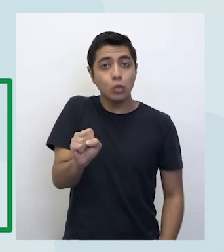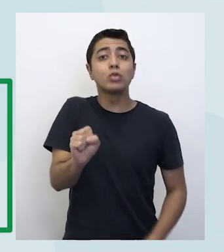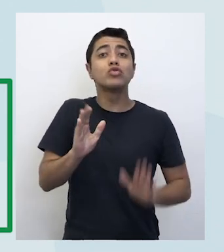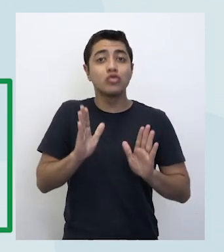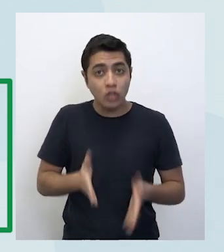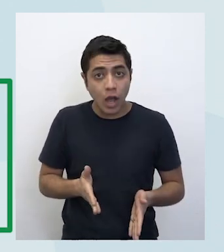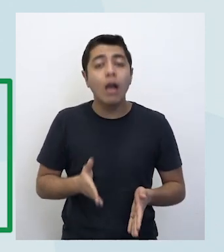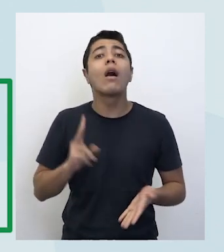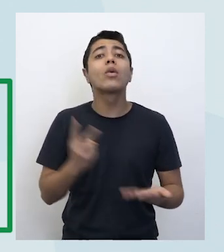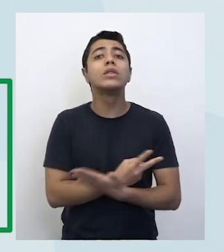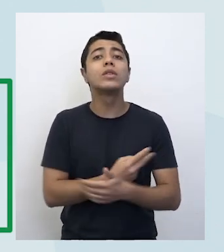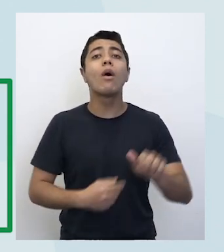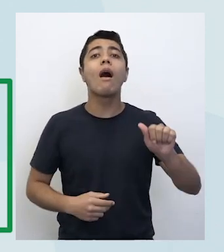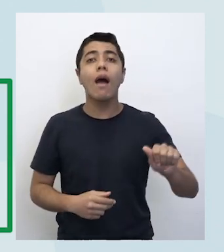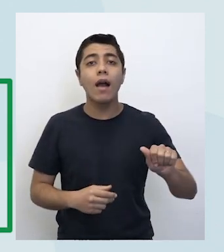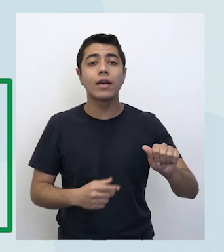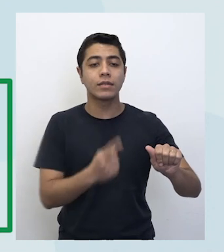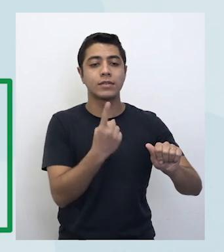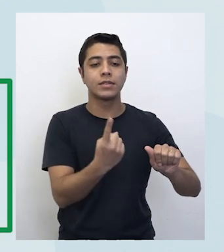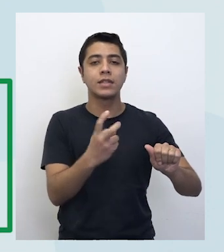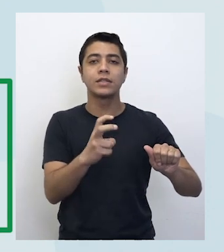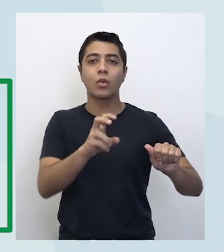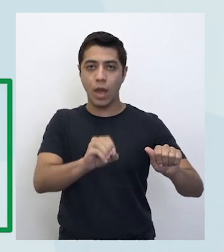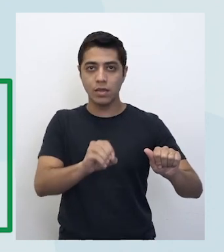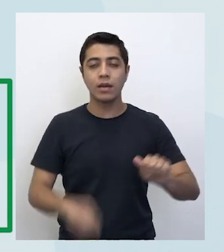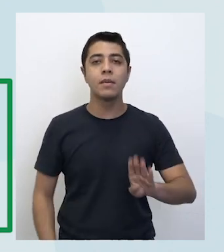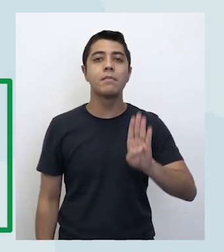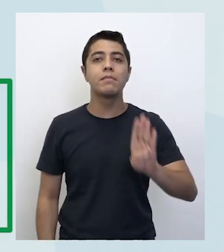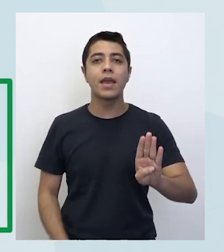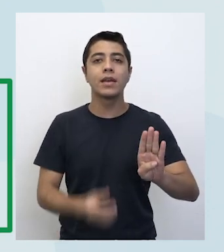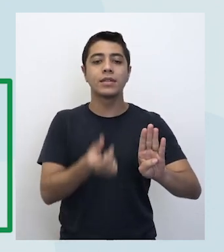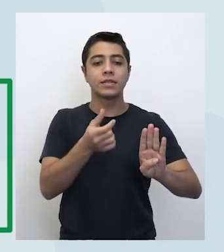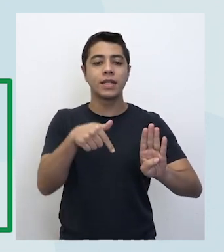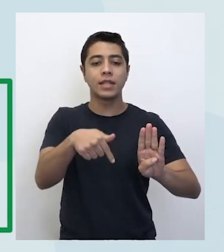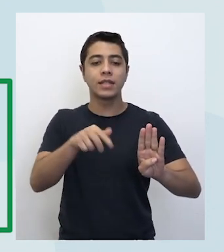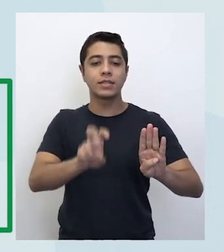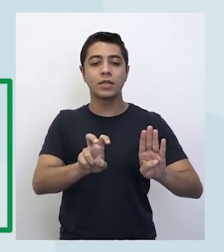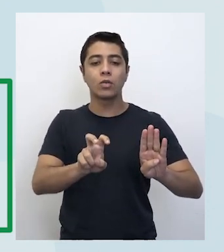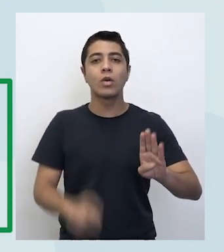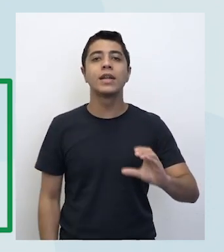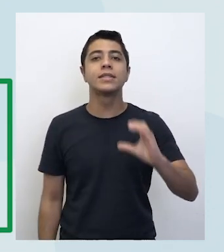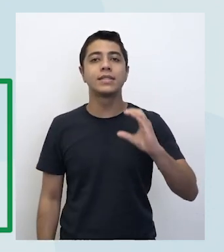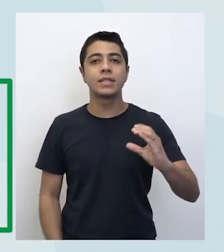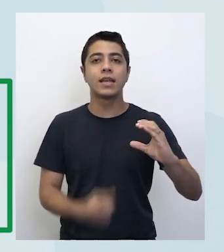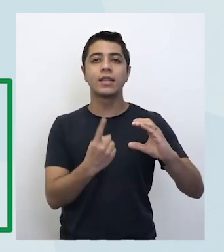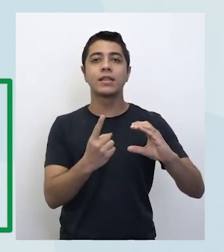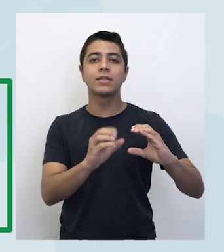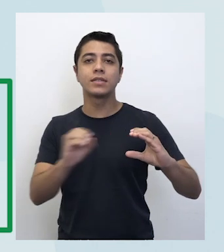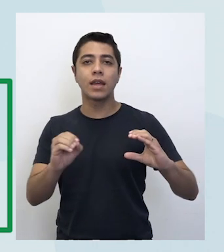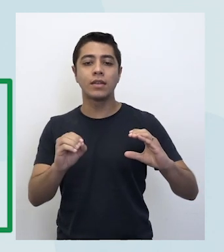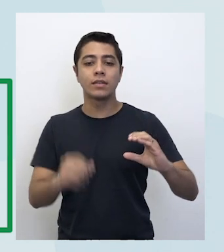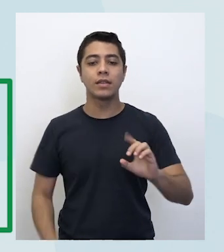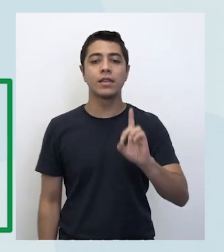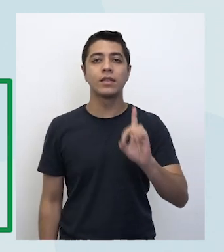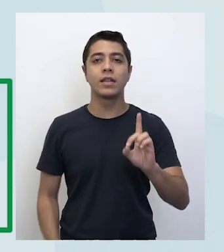reagente A 150, de reagente B 75, o meu produto C de 100 e meu produto de D